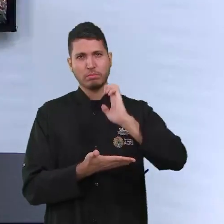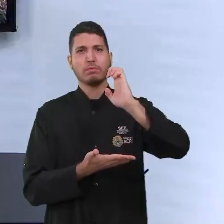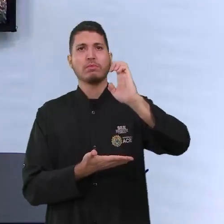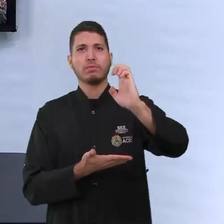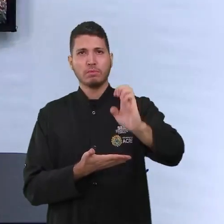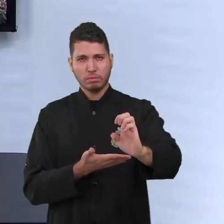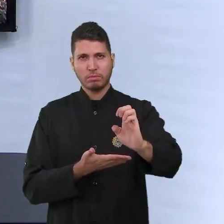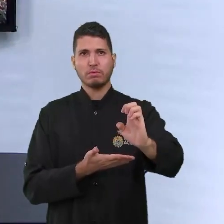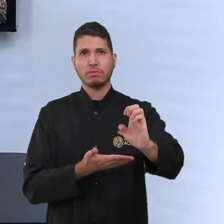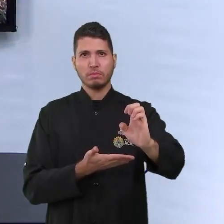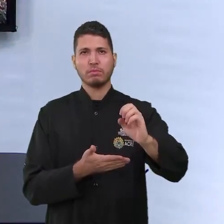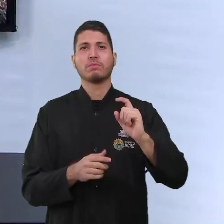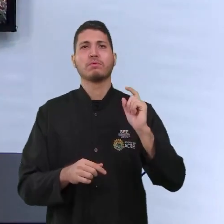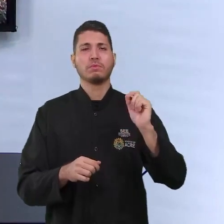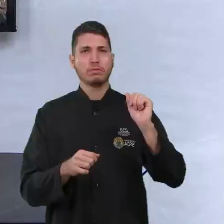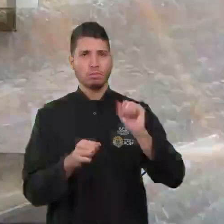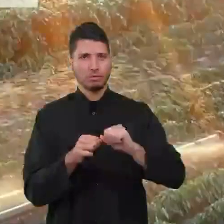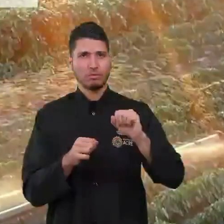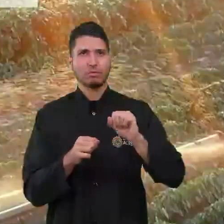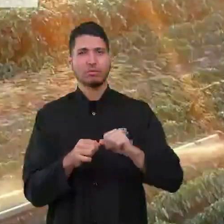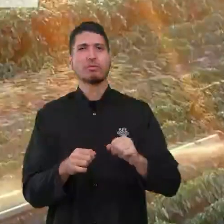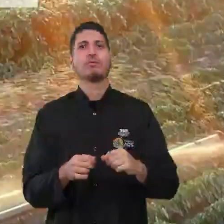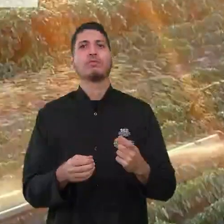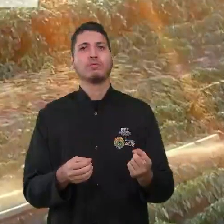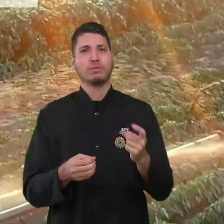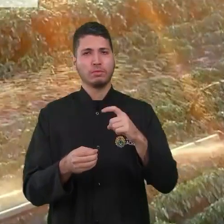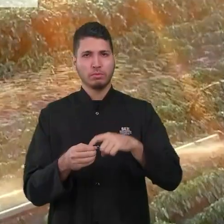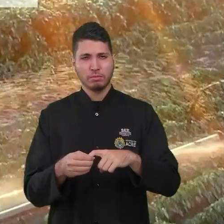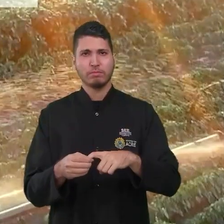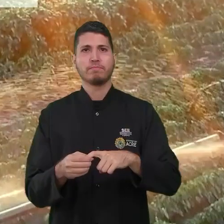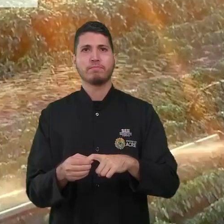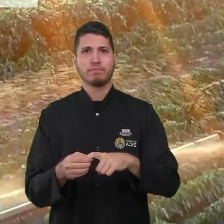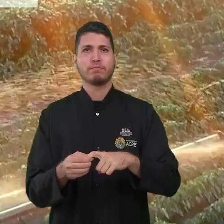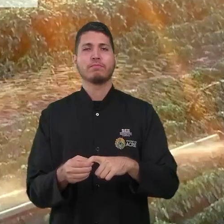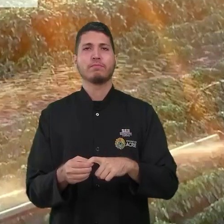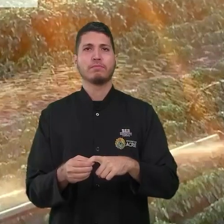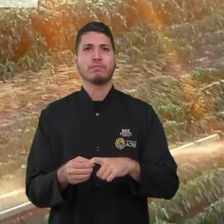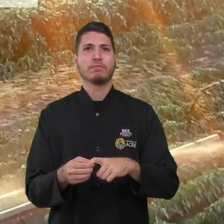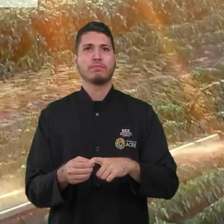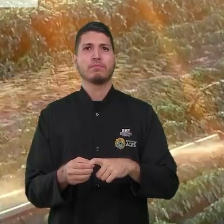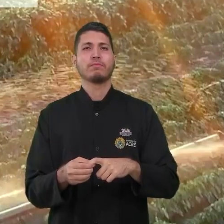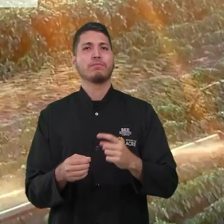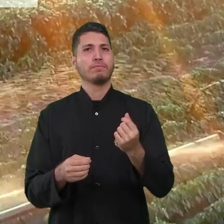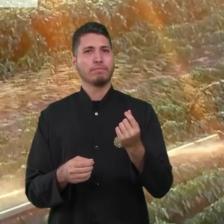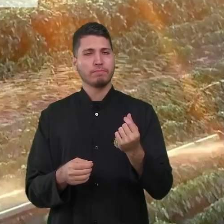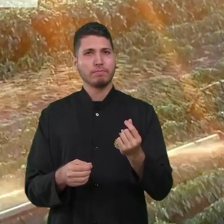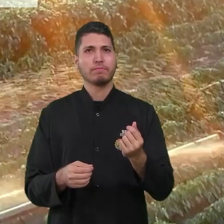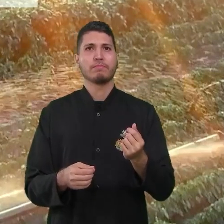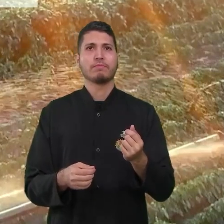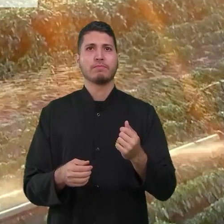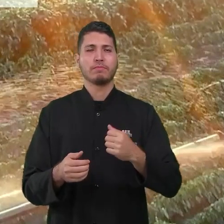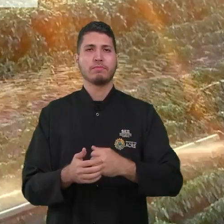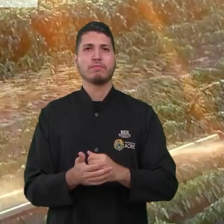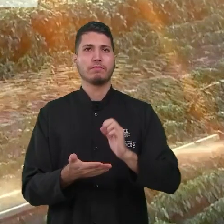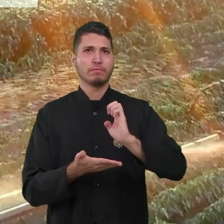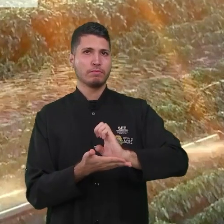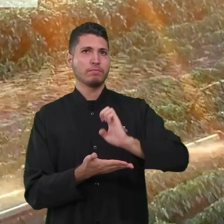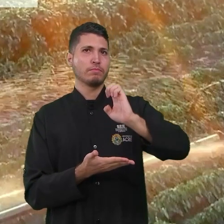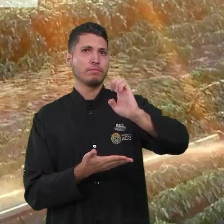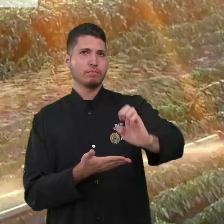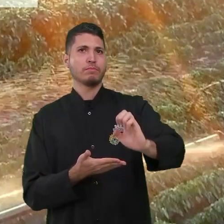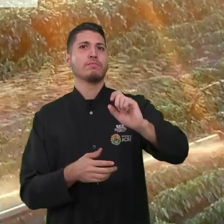exportar esses produtos, então eles dependem aí, tem uma dependência econômica muito forte da exportação